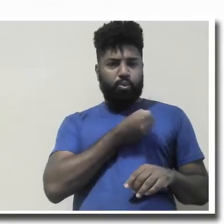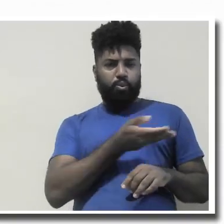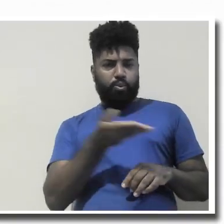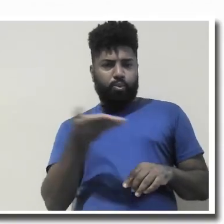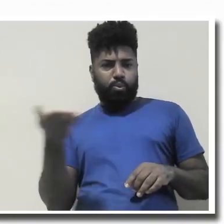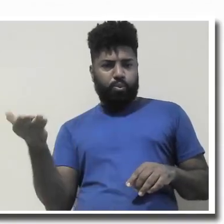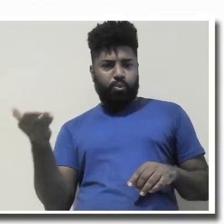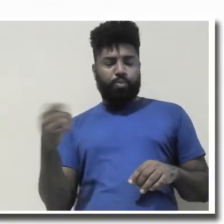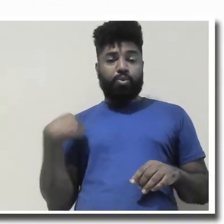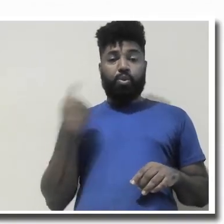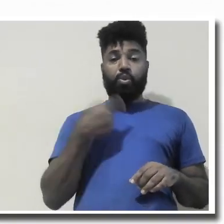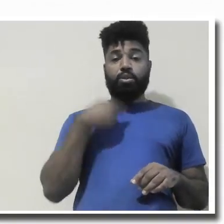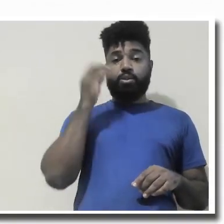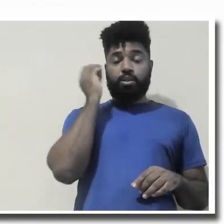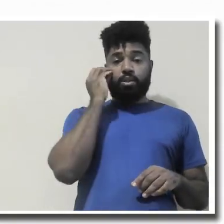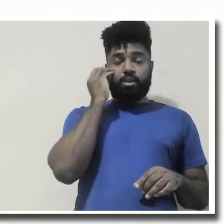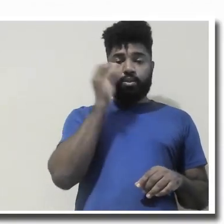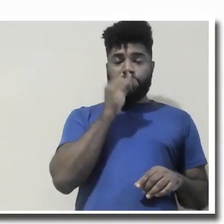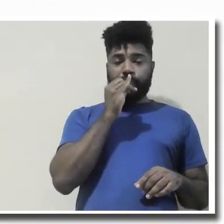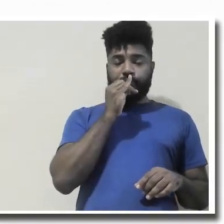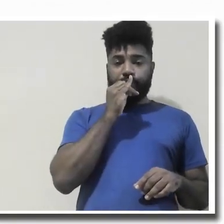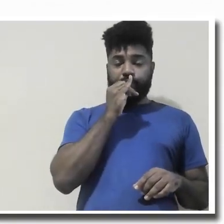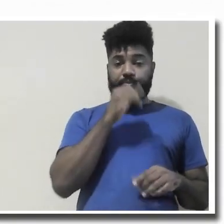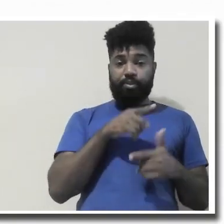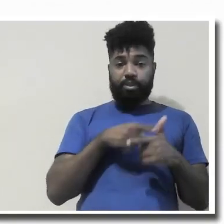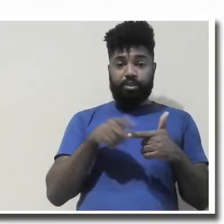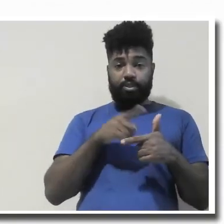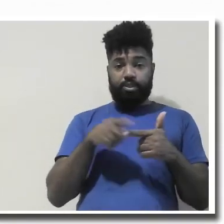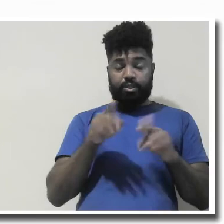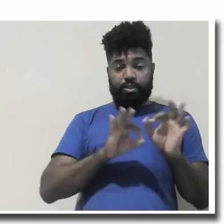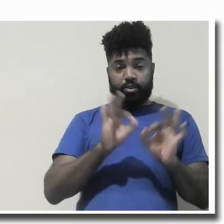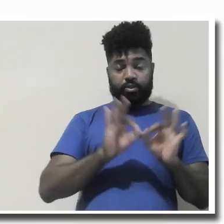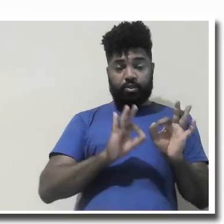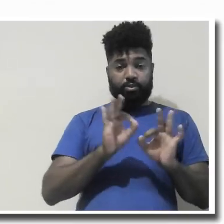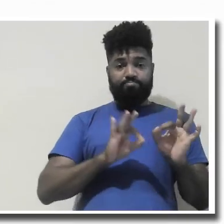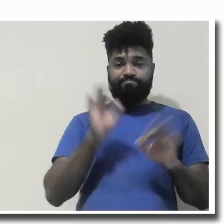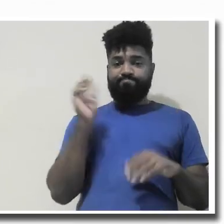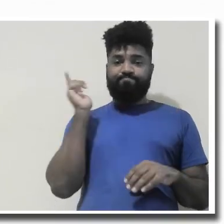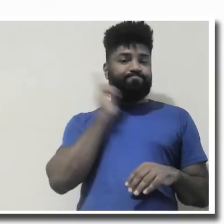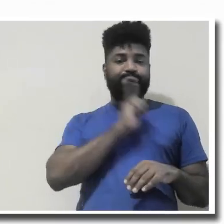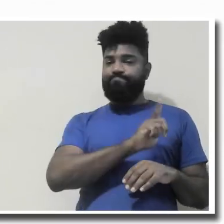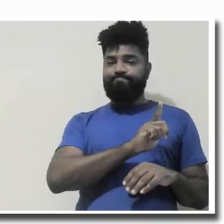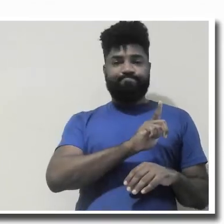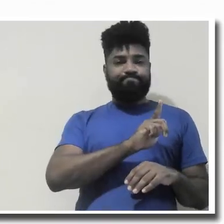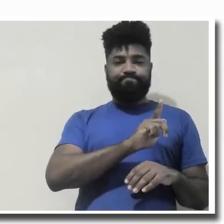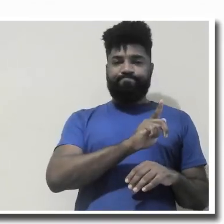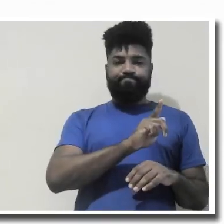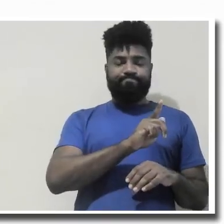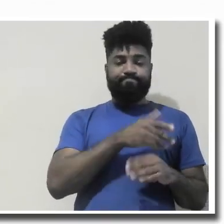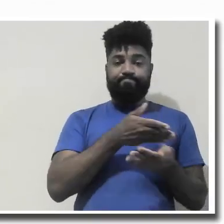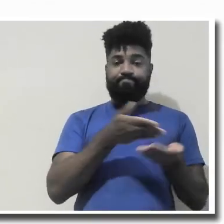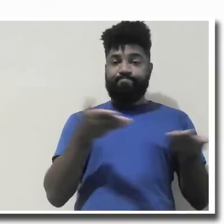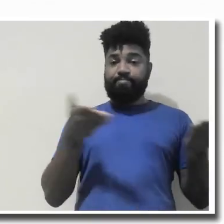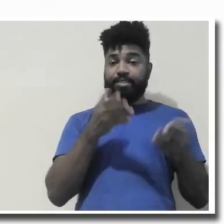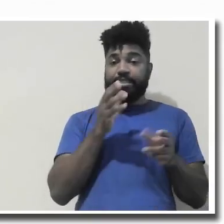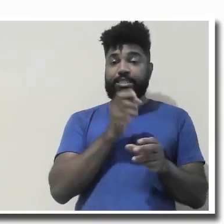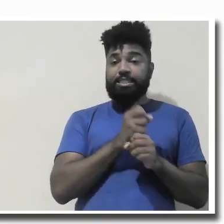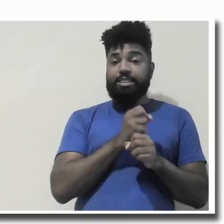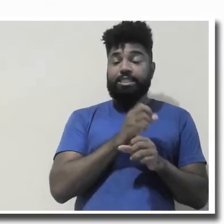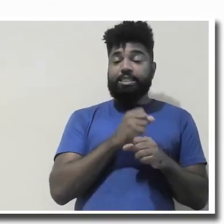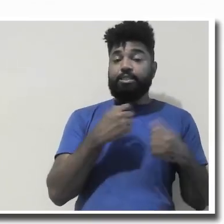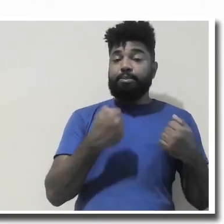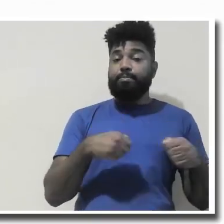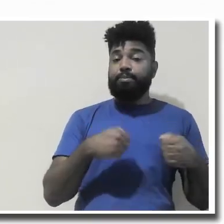primeiro calcular esta divisão, não conseguiremos, pois este cálculo